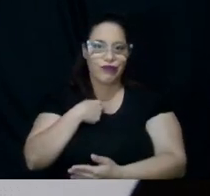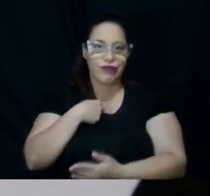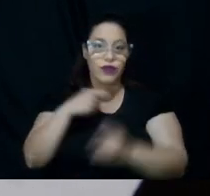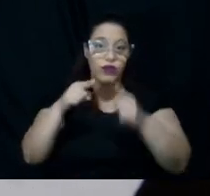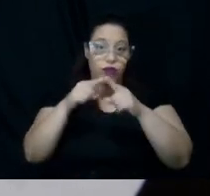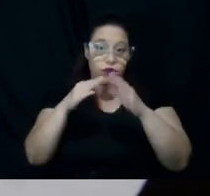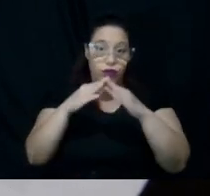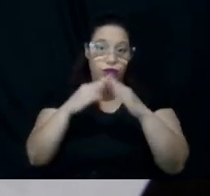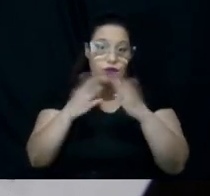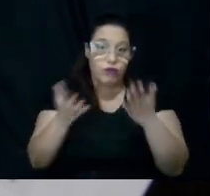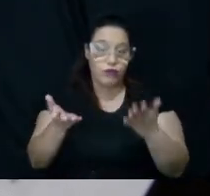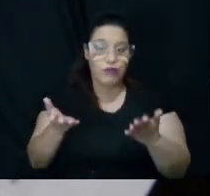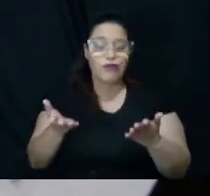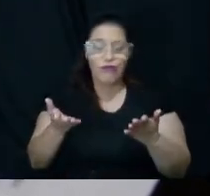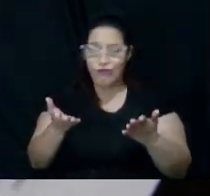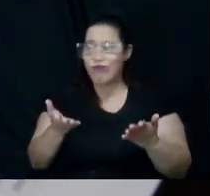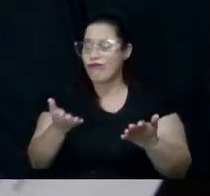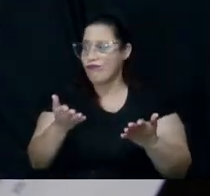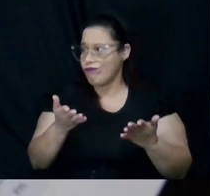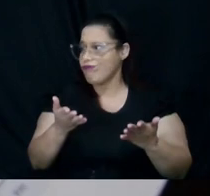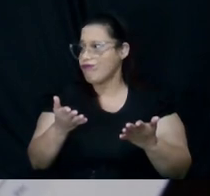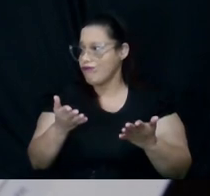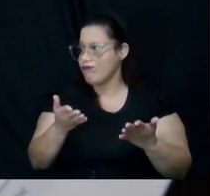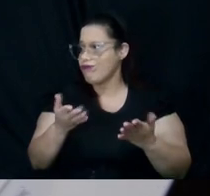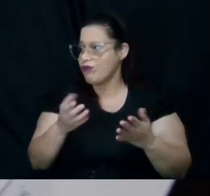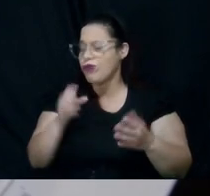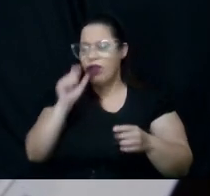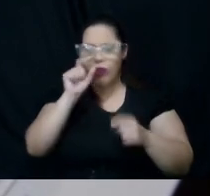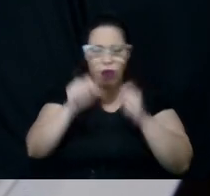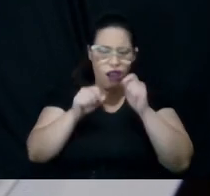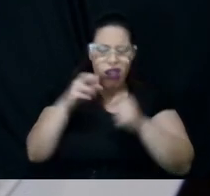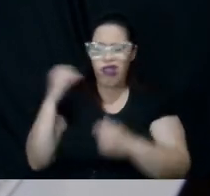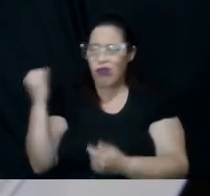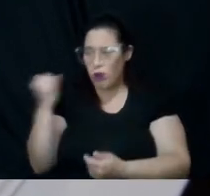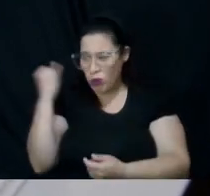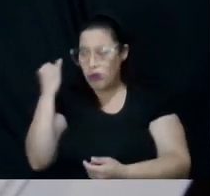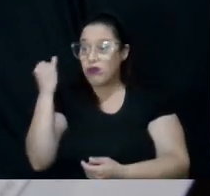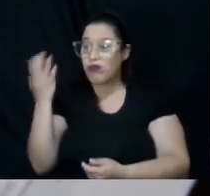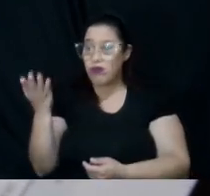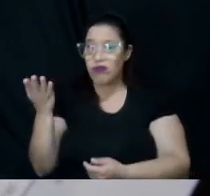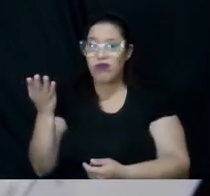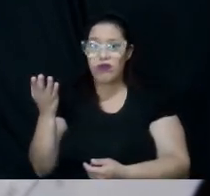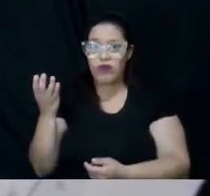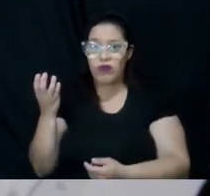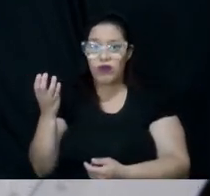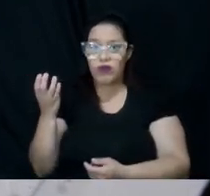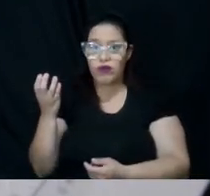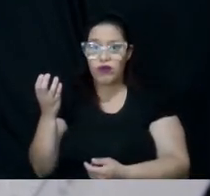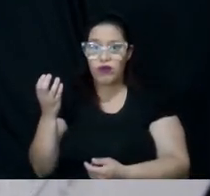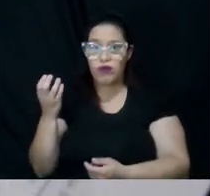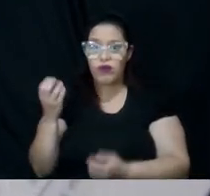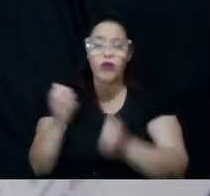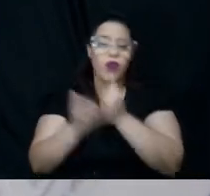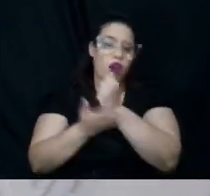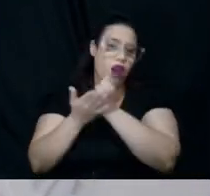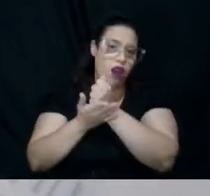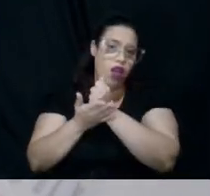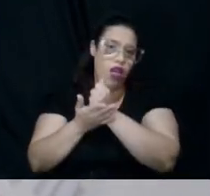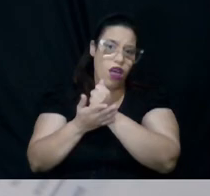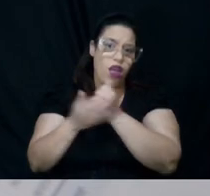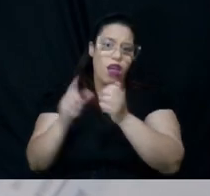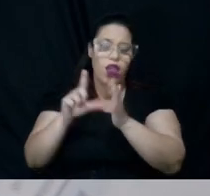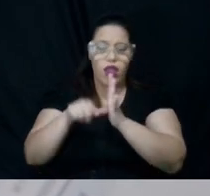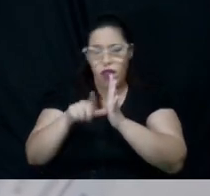sua despesa que é mais prioridade. Ah, com certeza, mas as contas de consumo básicas a gente não pode atrasar, que é a água, a